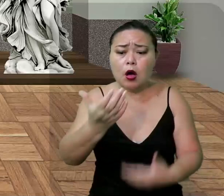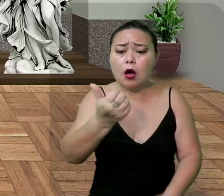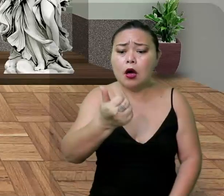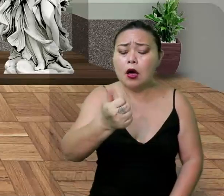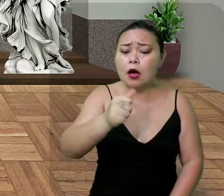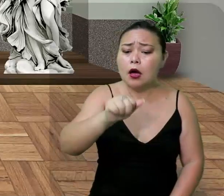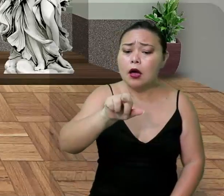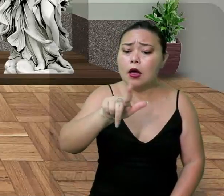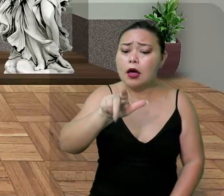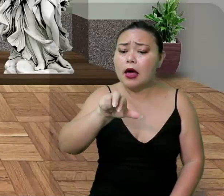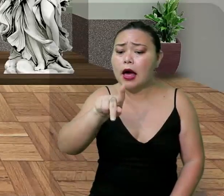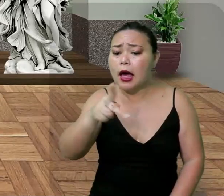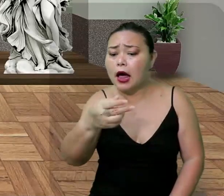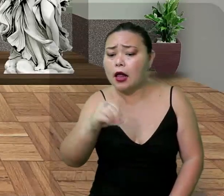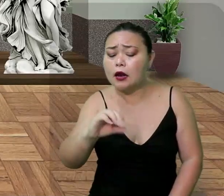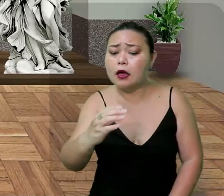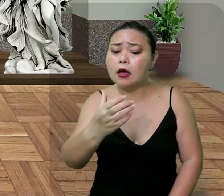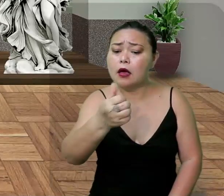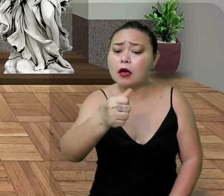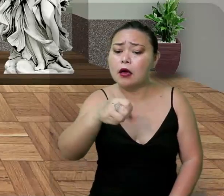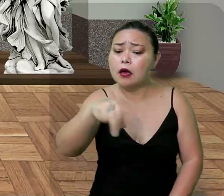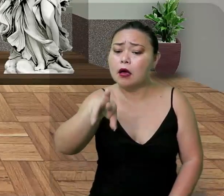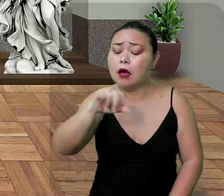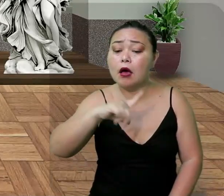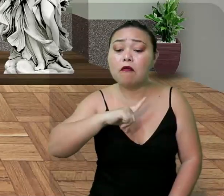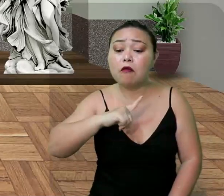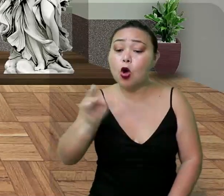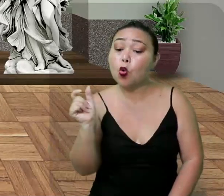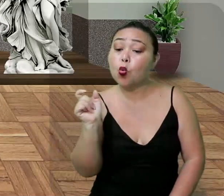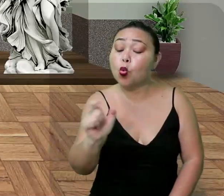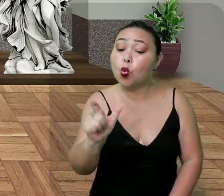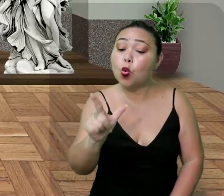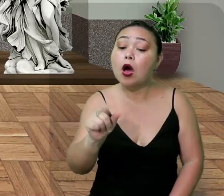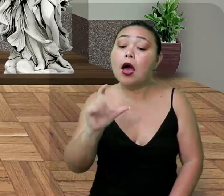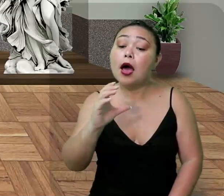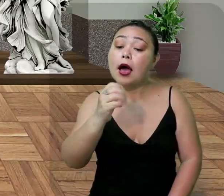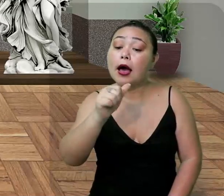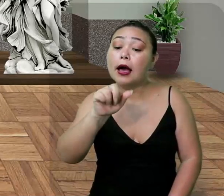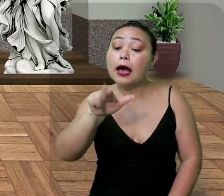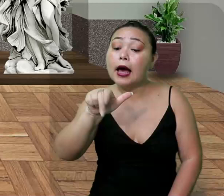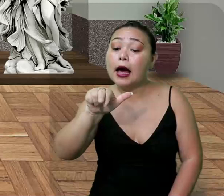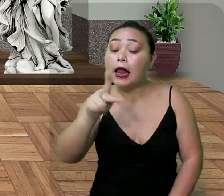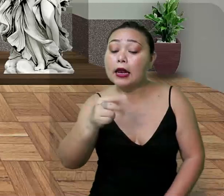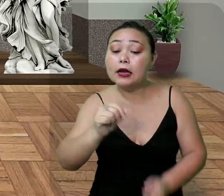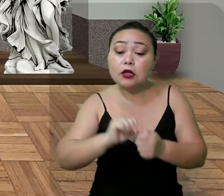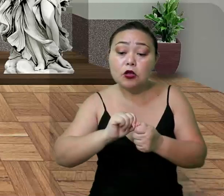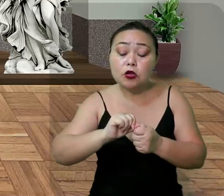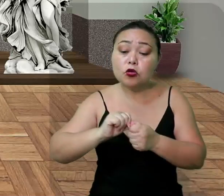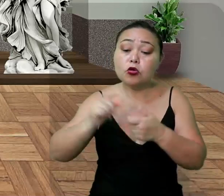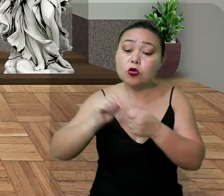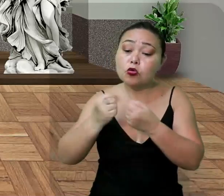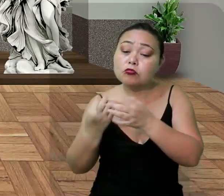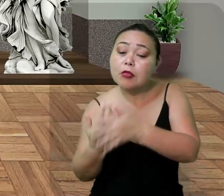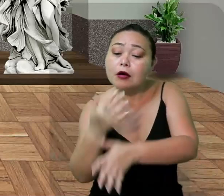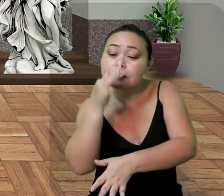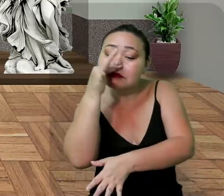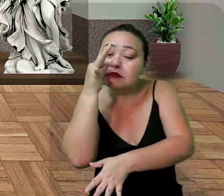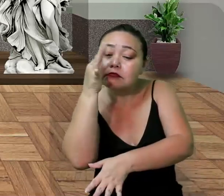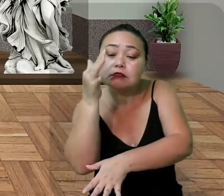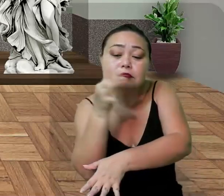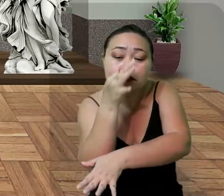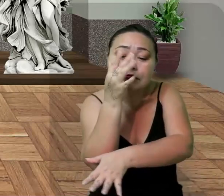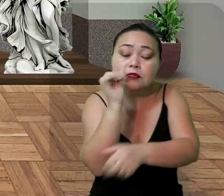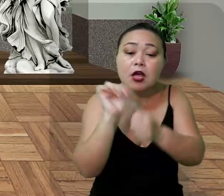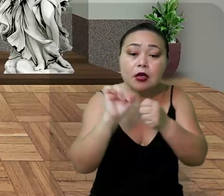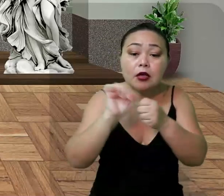Camussa, que foi apelidado de Carlinho Jardineiro. Ele gostava muito de carnaval, só que aqueles